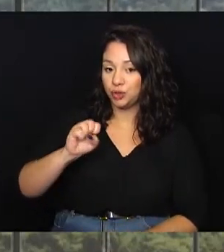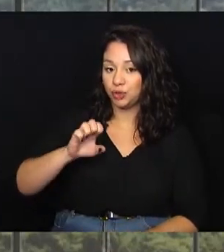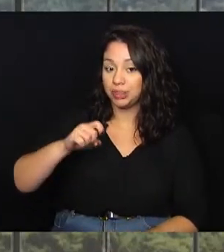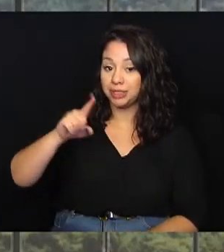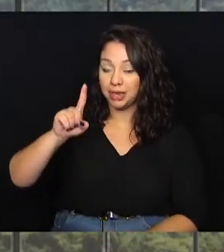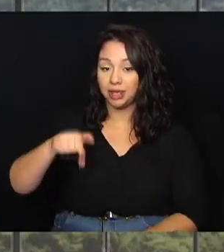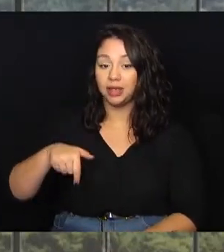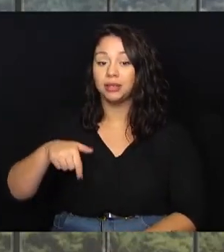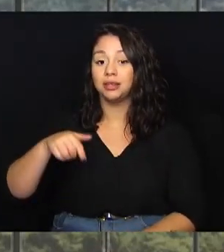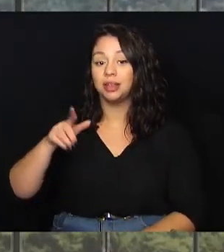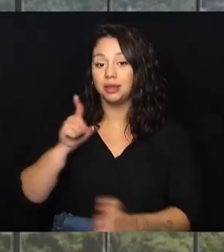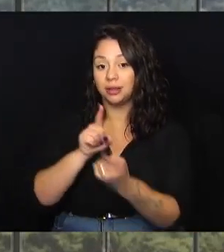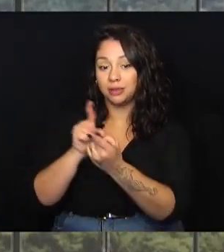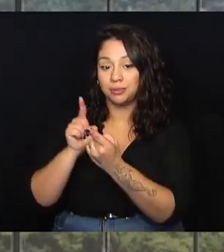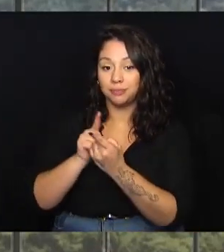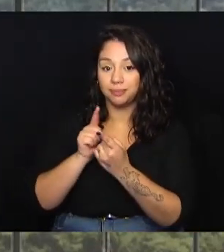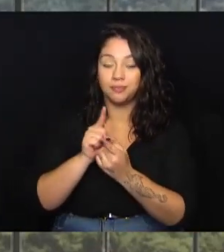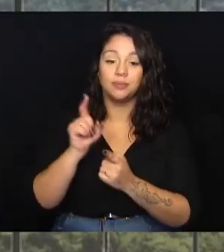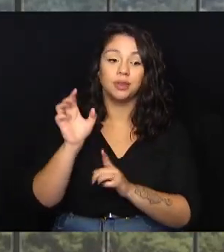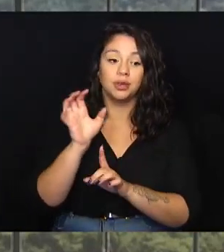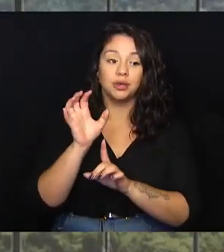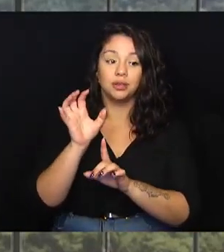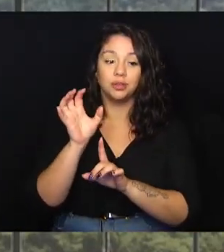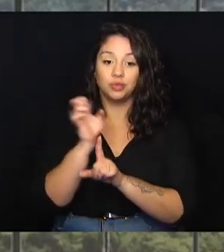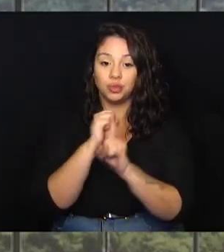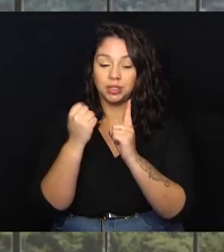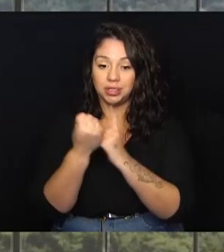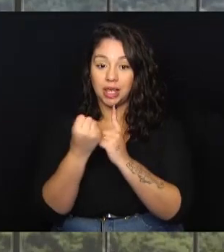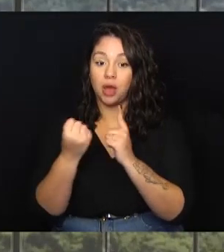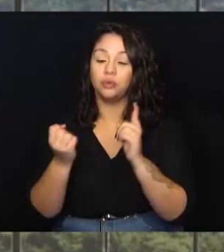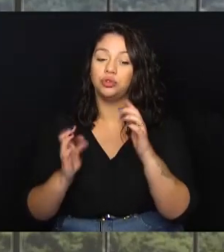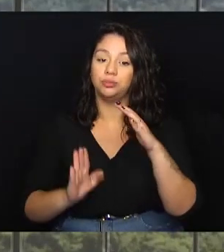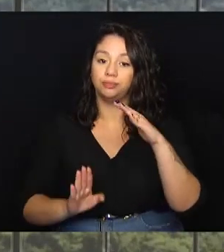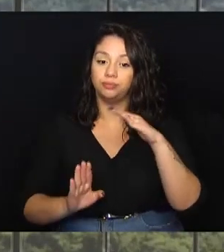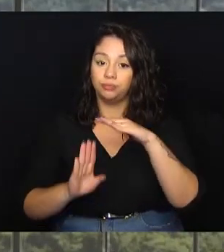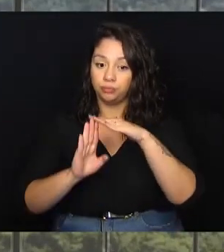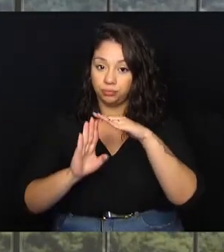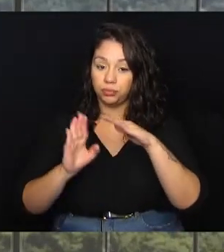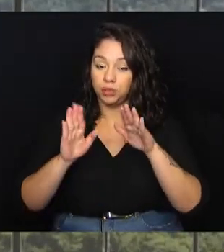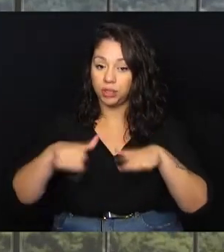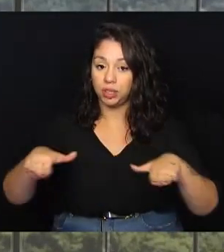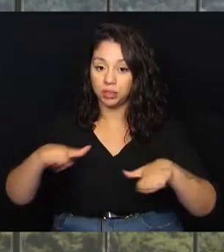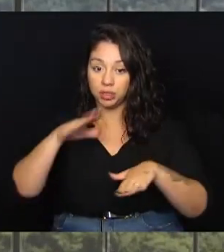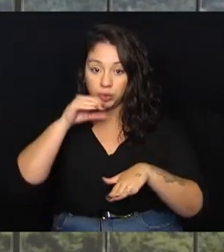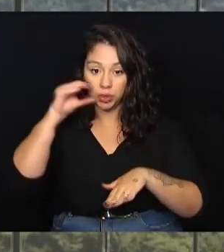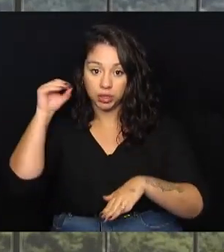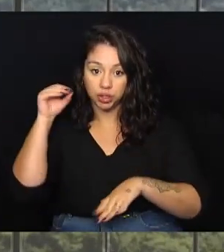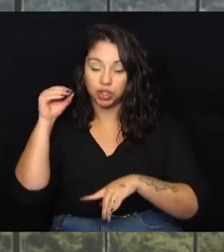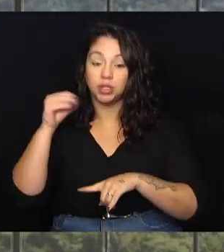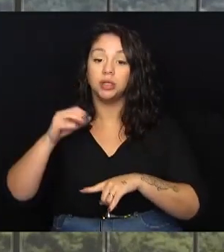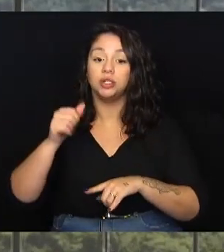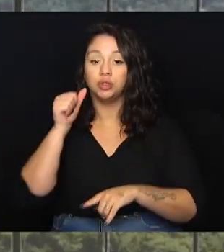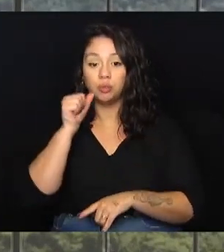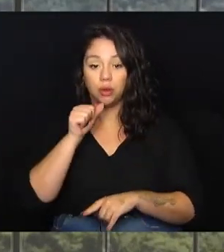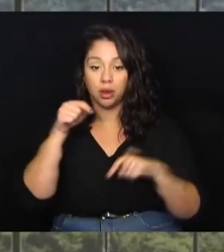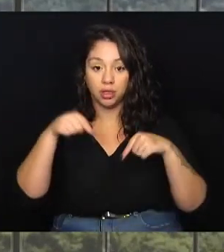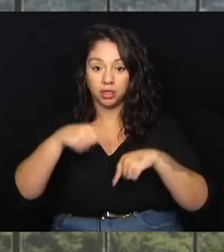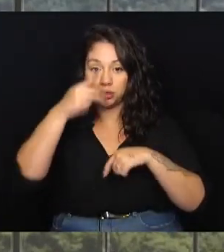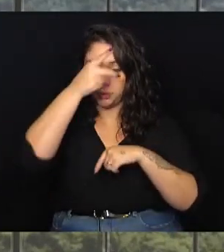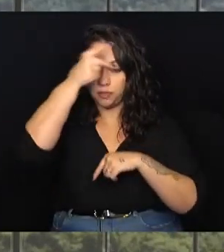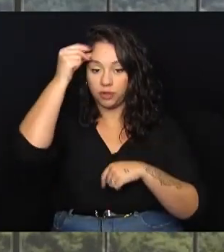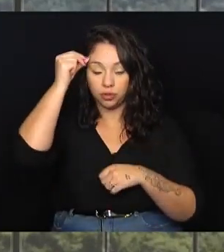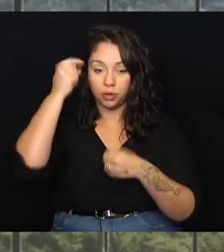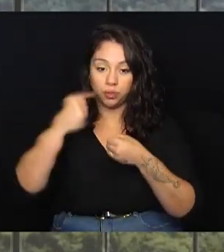proteção social especial de alta complexidade da criança, adolescente e mulher aqui da Prefeitura Municipal